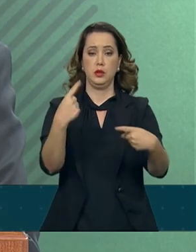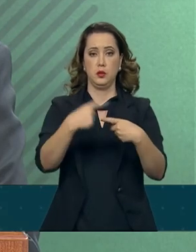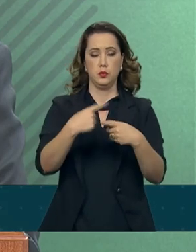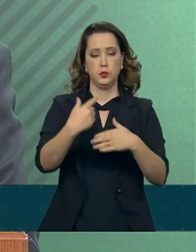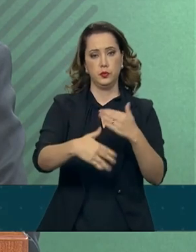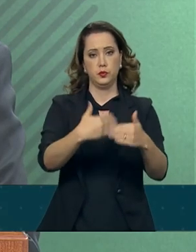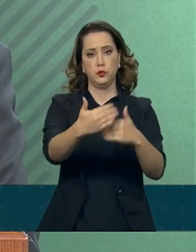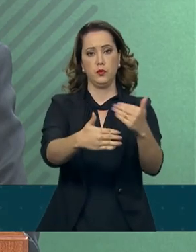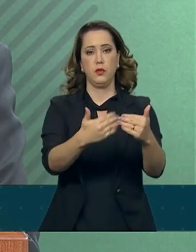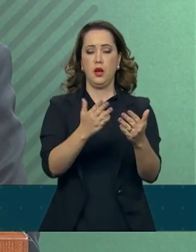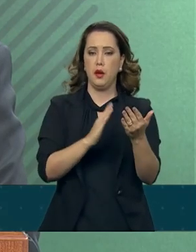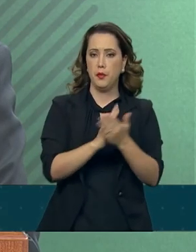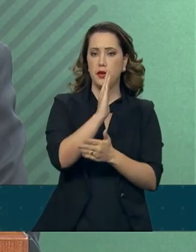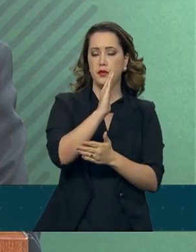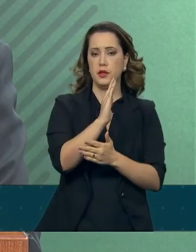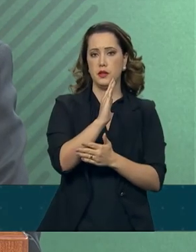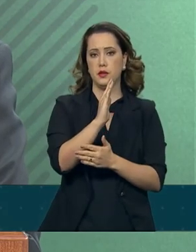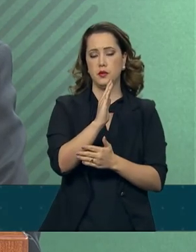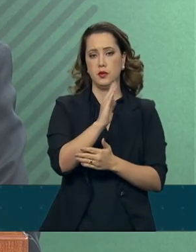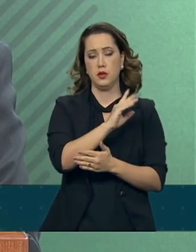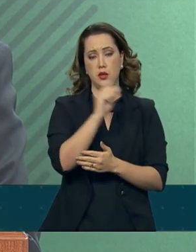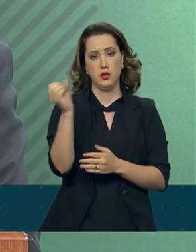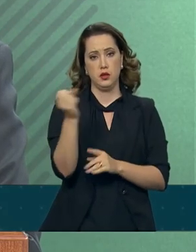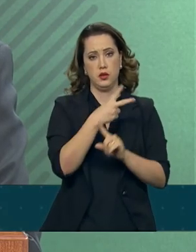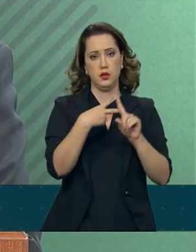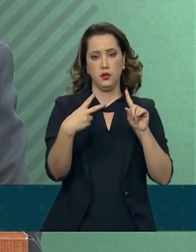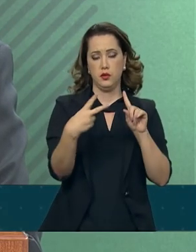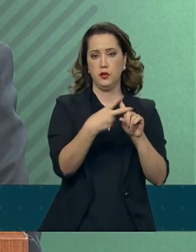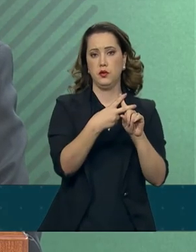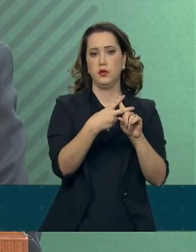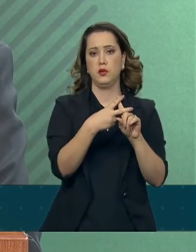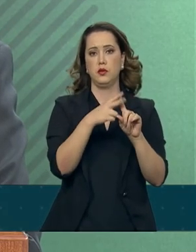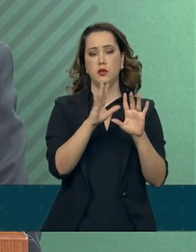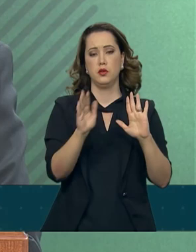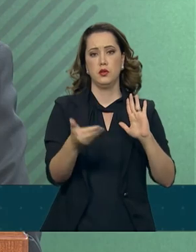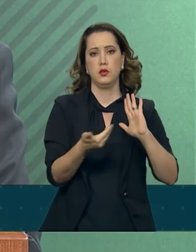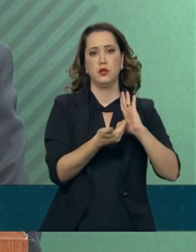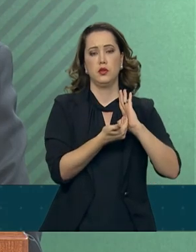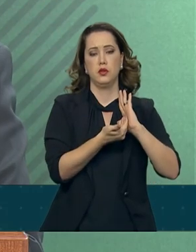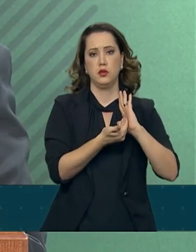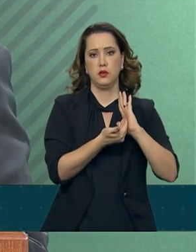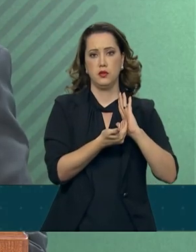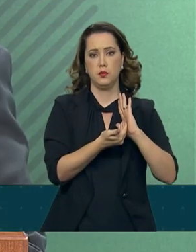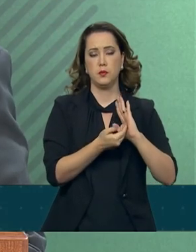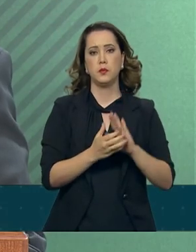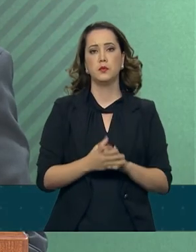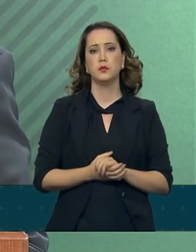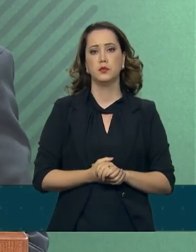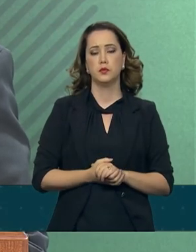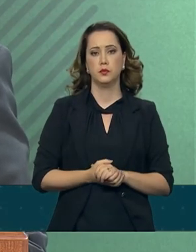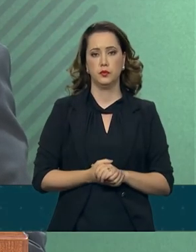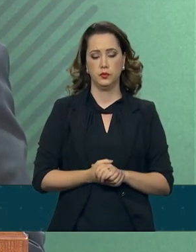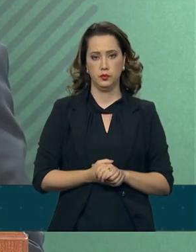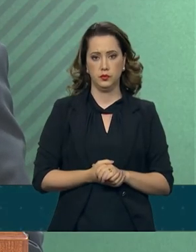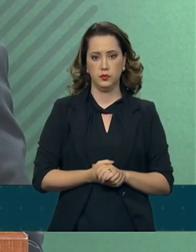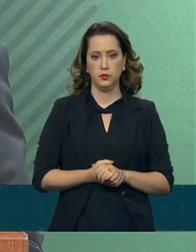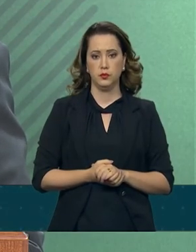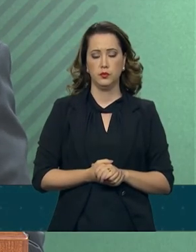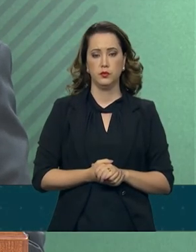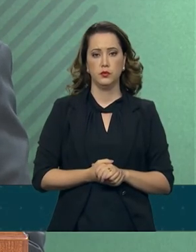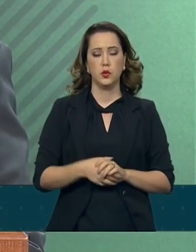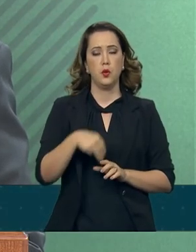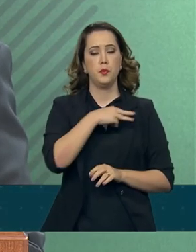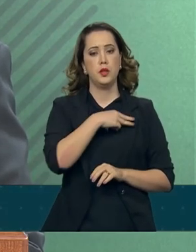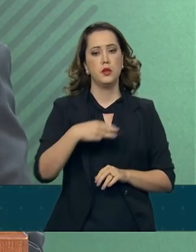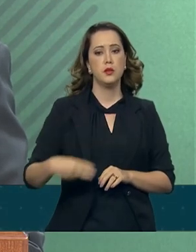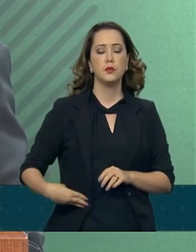e aprovação da nova previdência na câmara de deputados o ministro